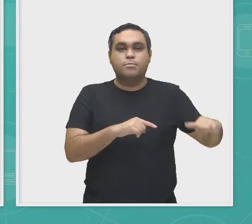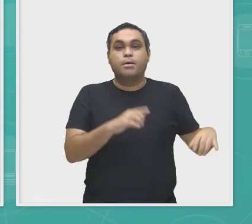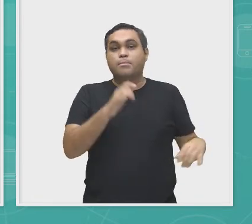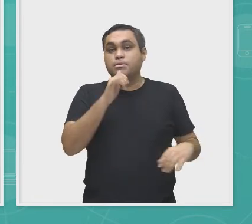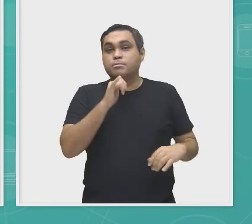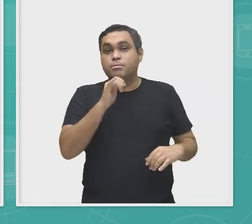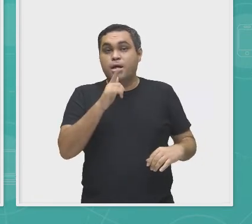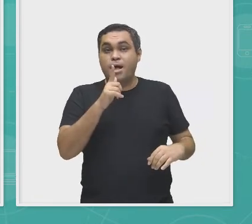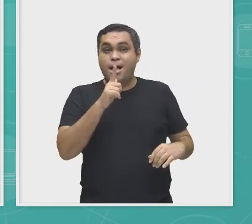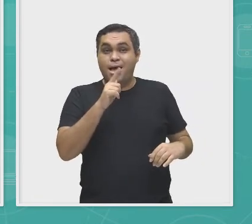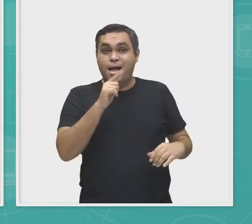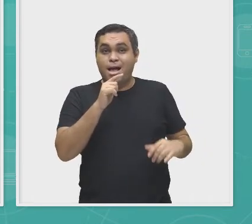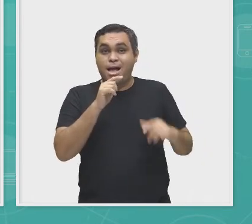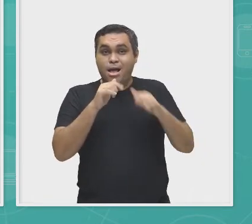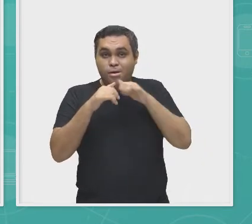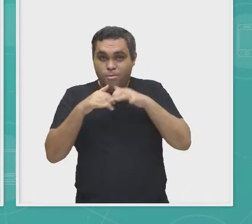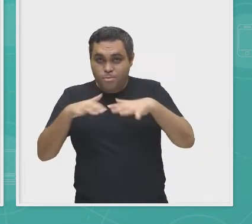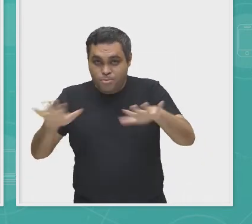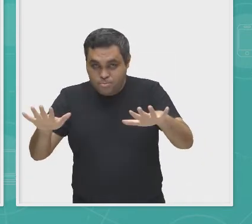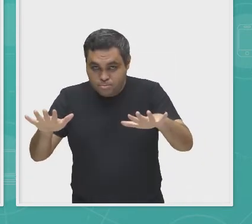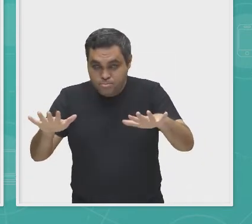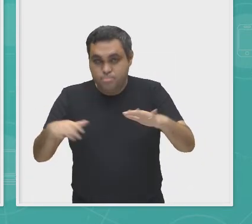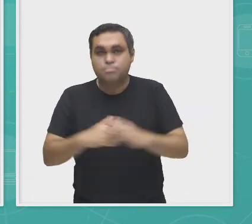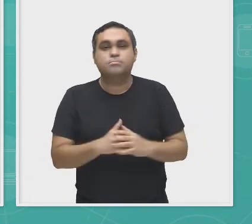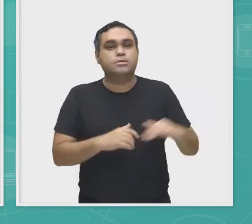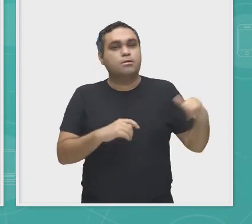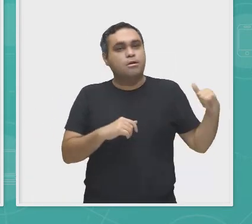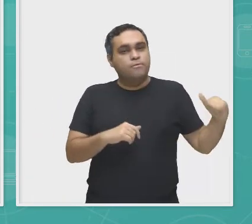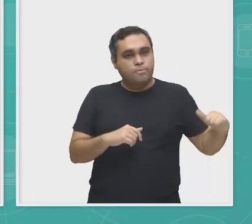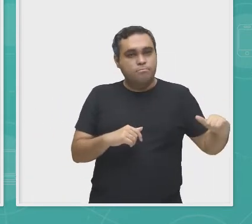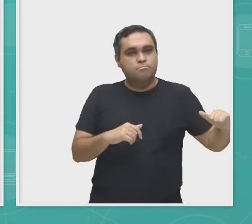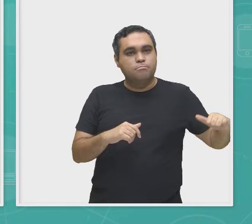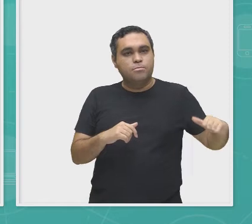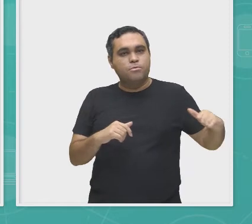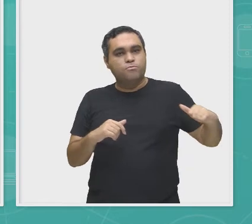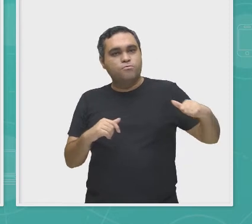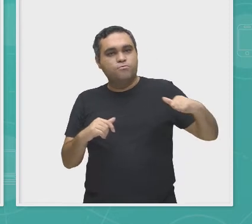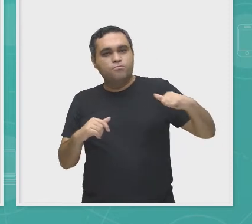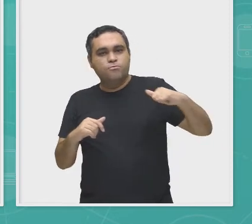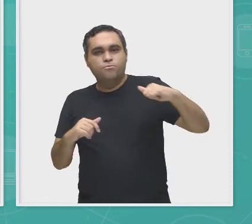Um avião partiu de um aeroporto situado a 500 metros acima do nível do mar,